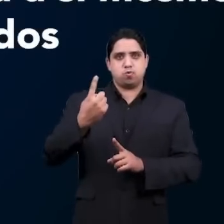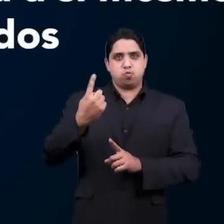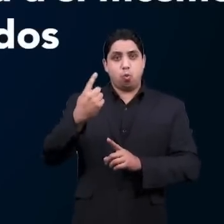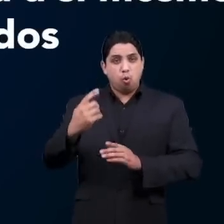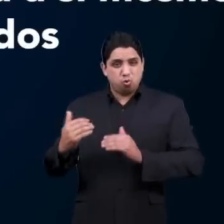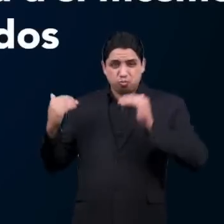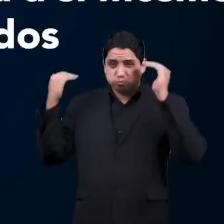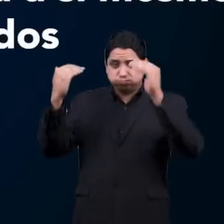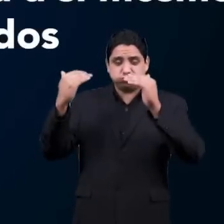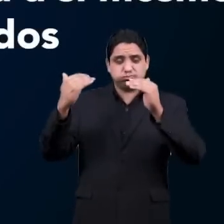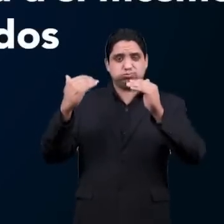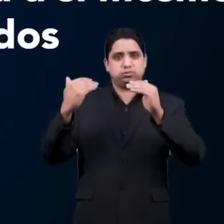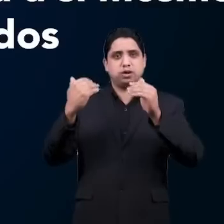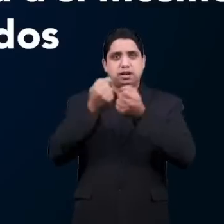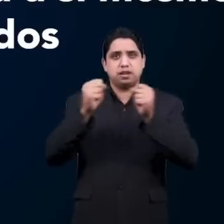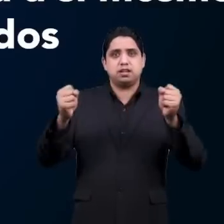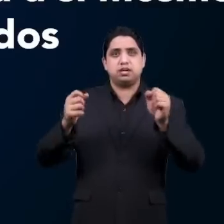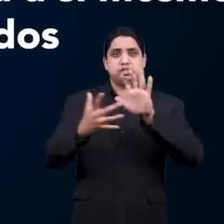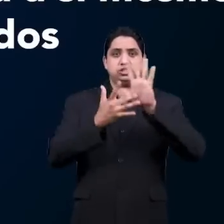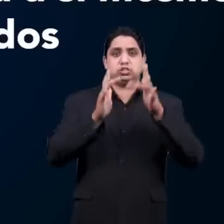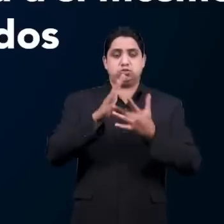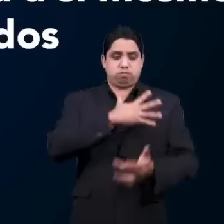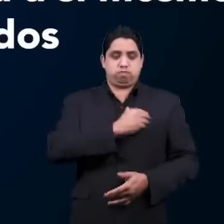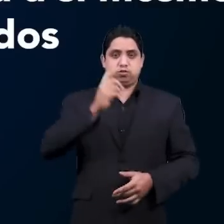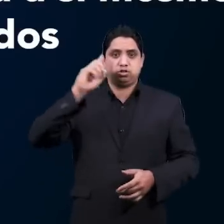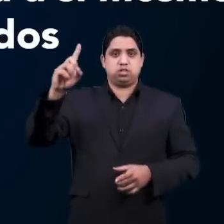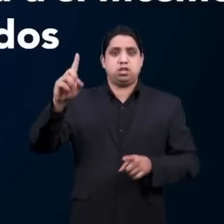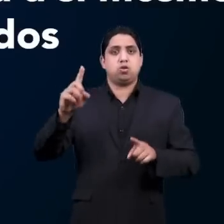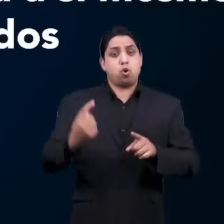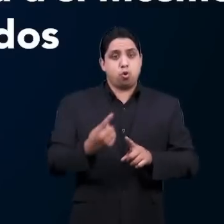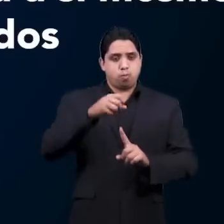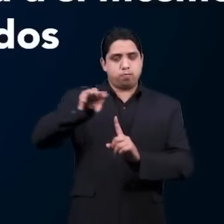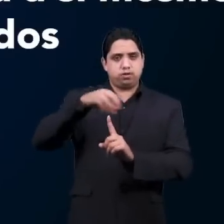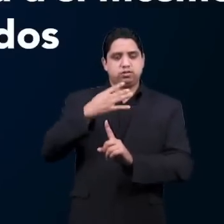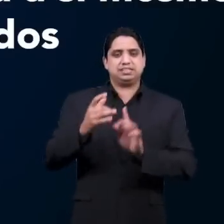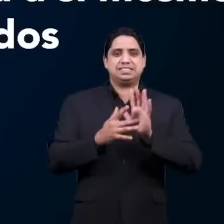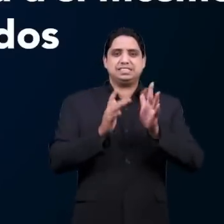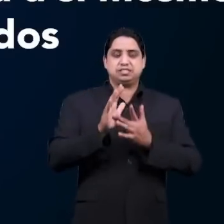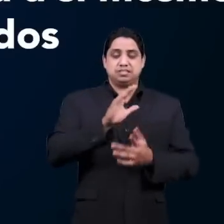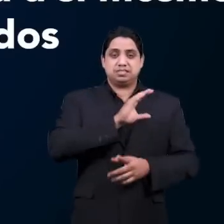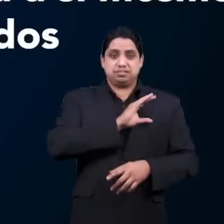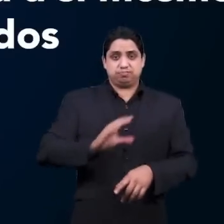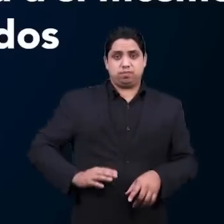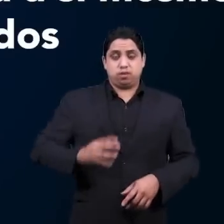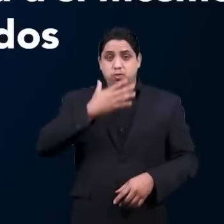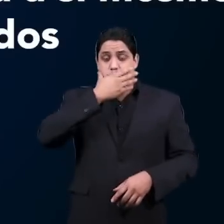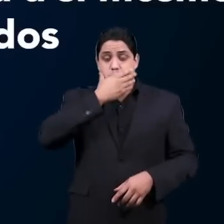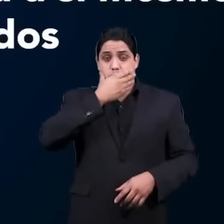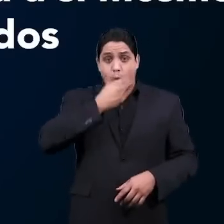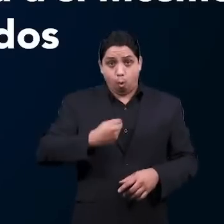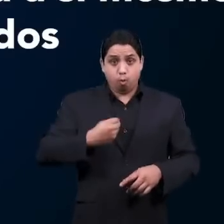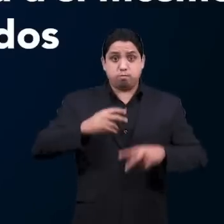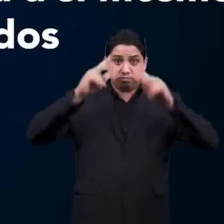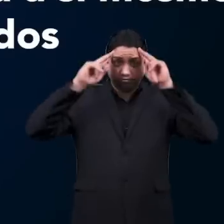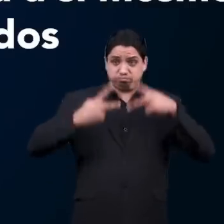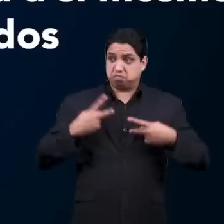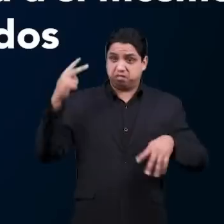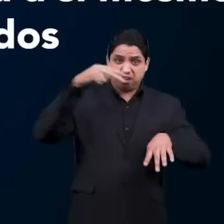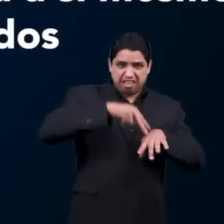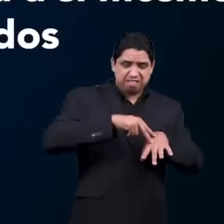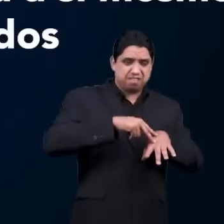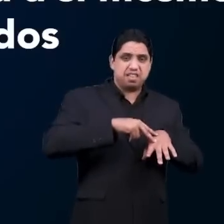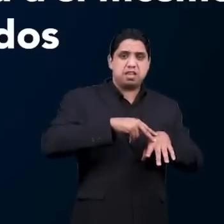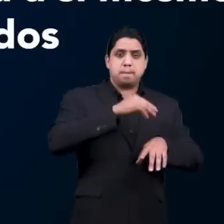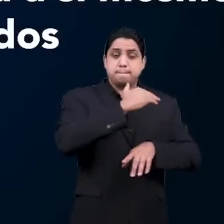Deus e um só mediador entre Deus e os homens, Jesus Cristo, homem, o qual se deu a si mesmo em preço de redenção por